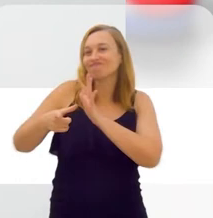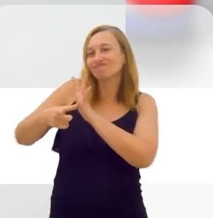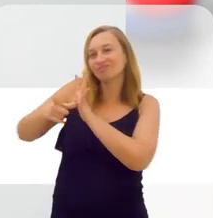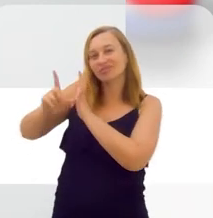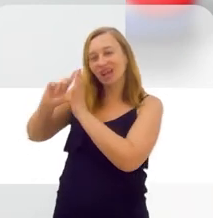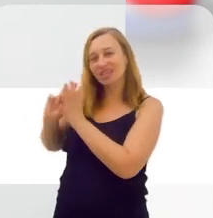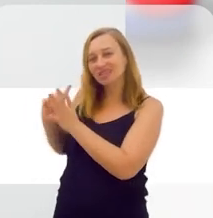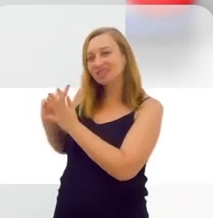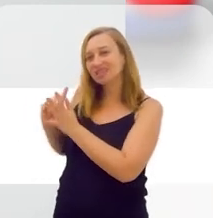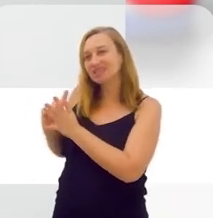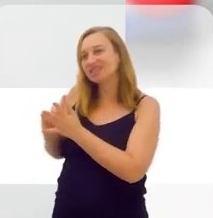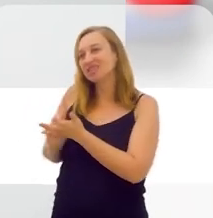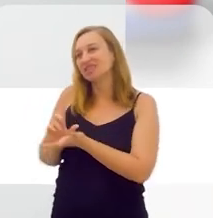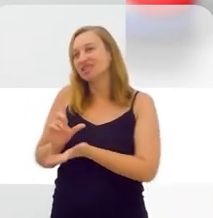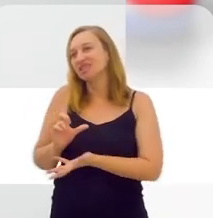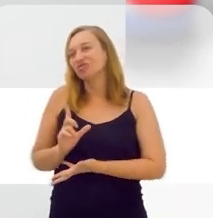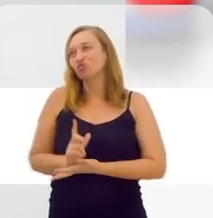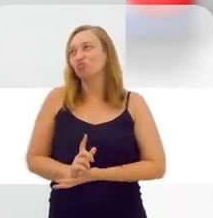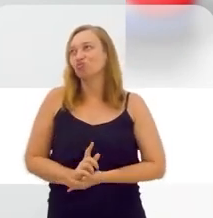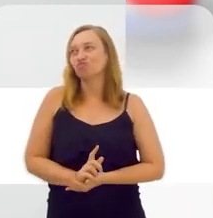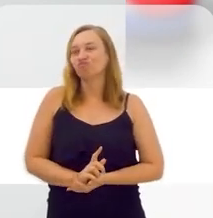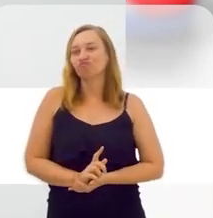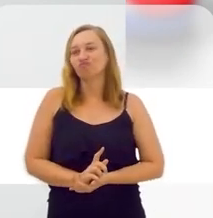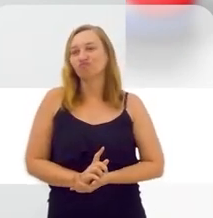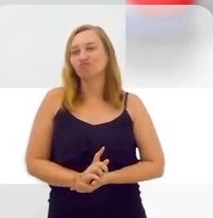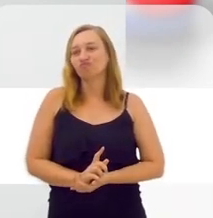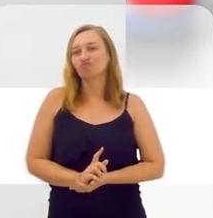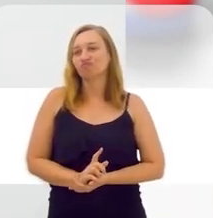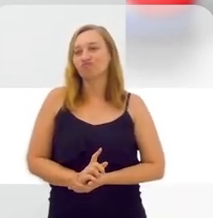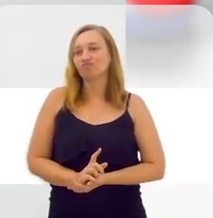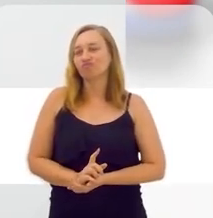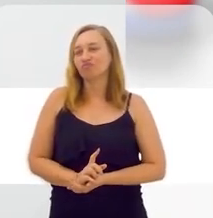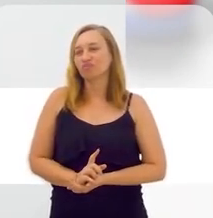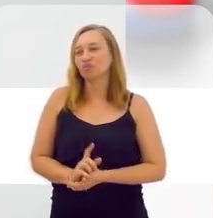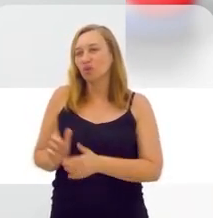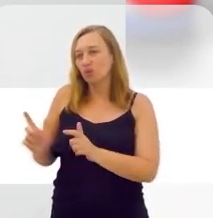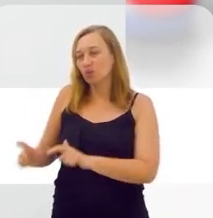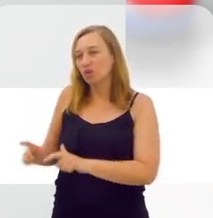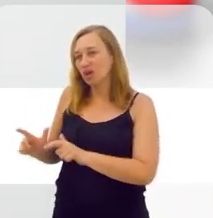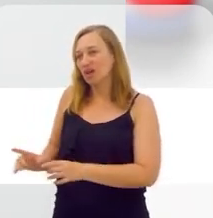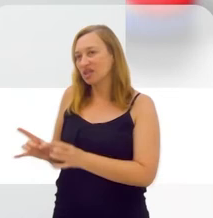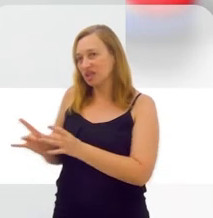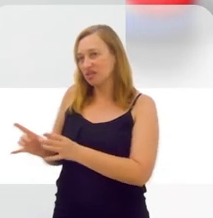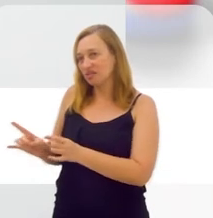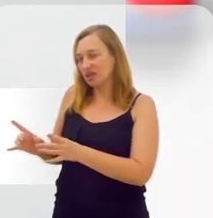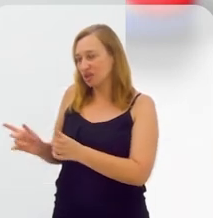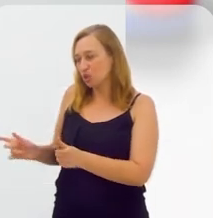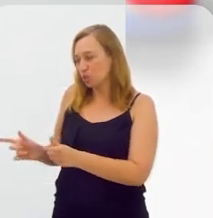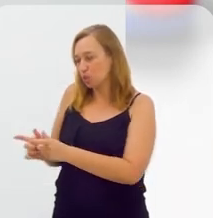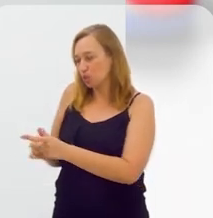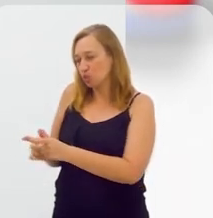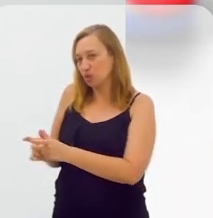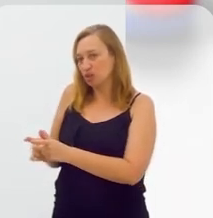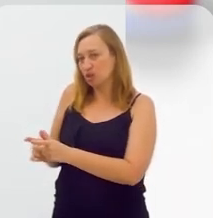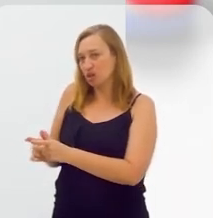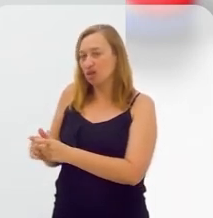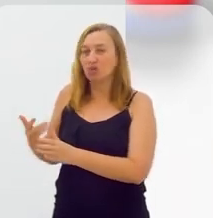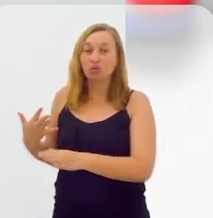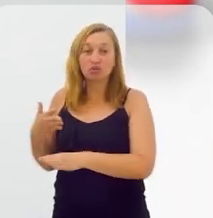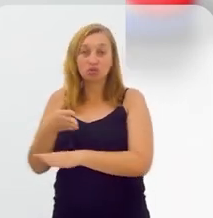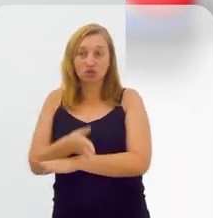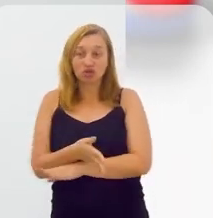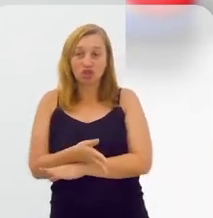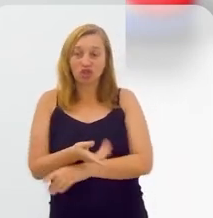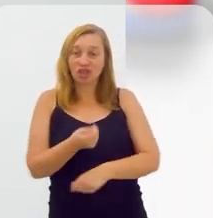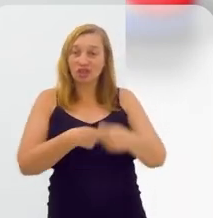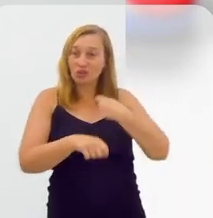que antes tinham, né, a sua venda reduzida, e quando